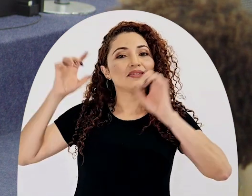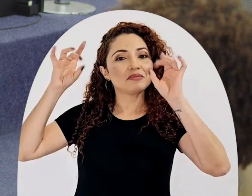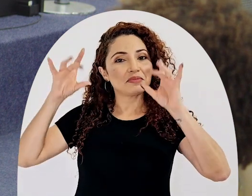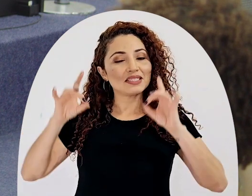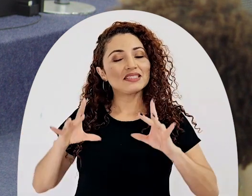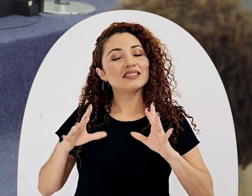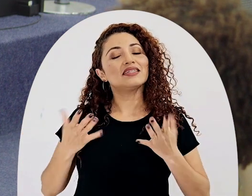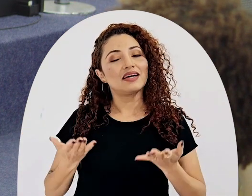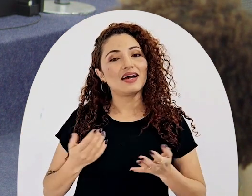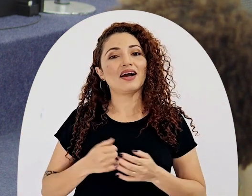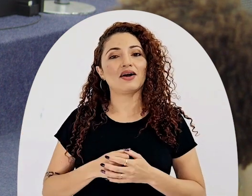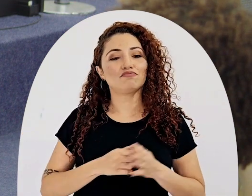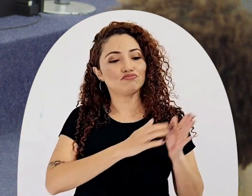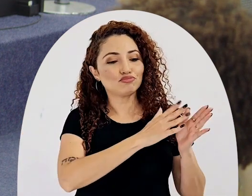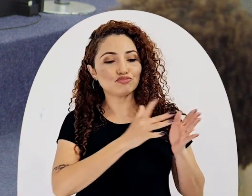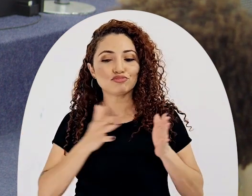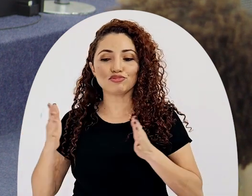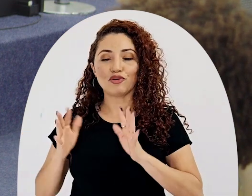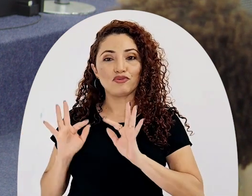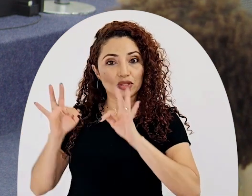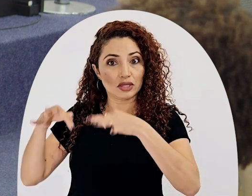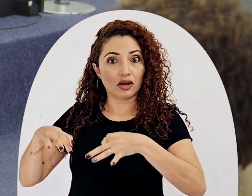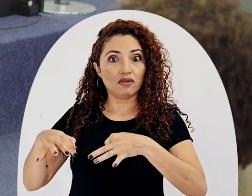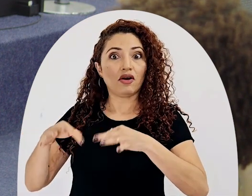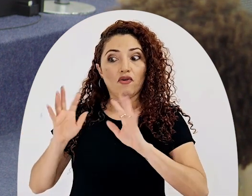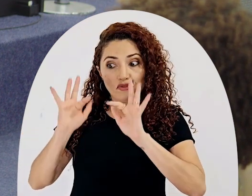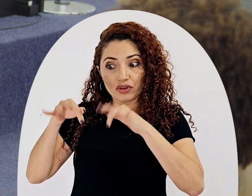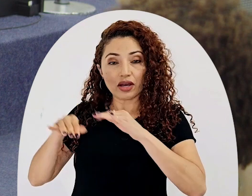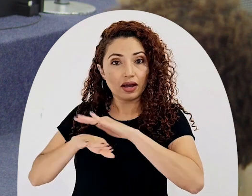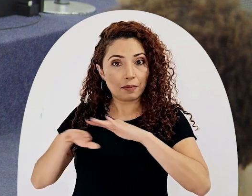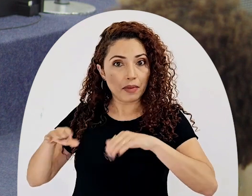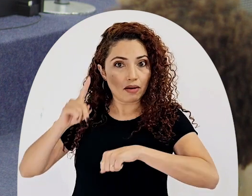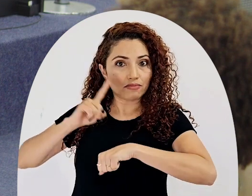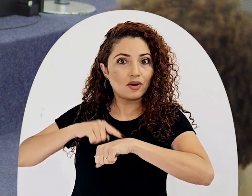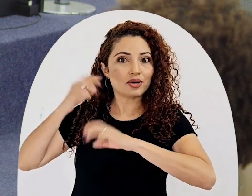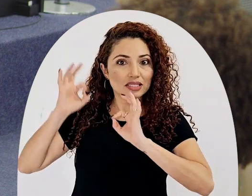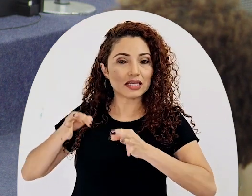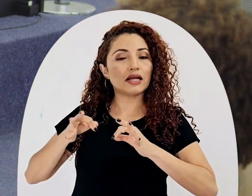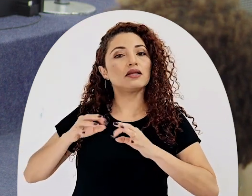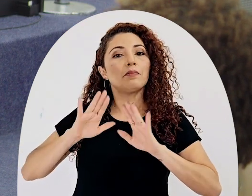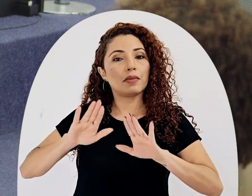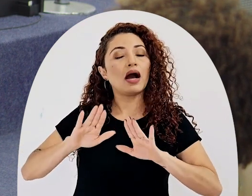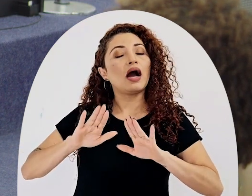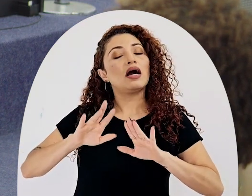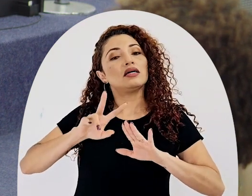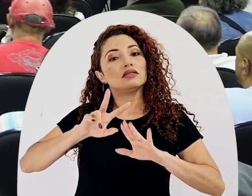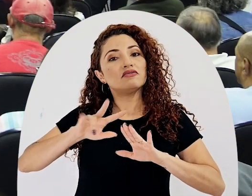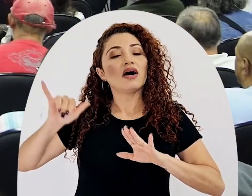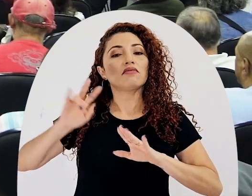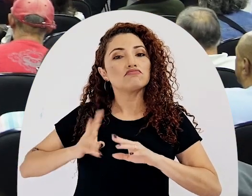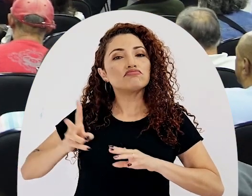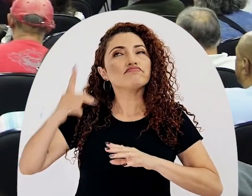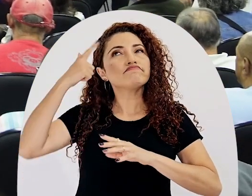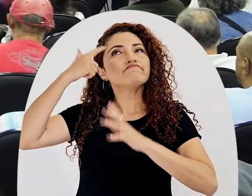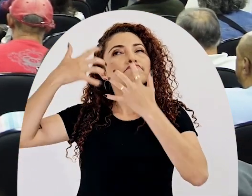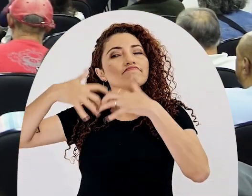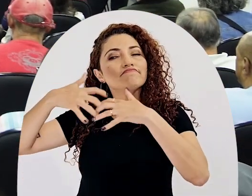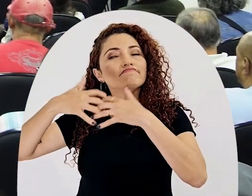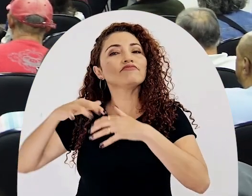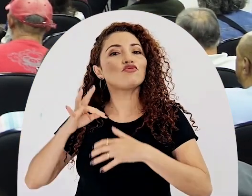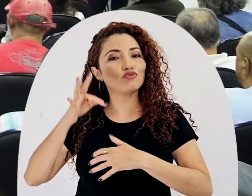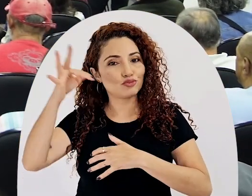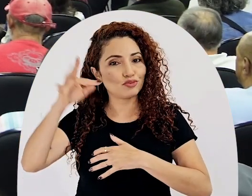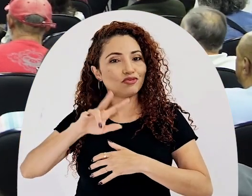esse trabalho, né, pontualmente, porque a ideia é que isso continue aí para o futuro, essa reflexão para o futuro.